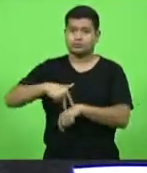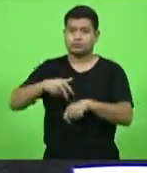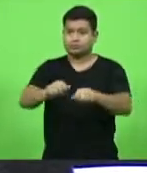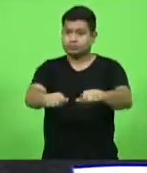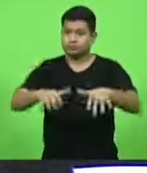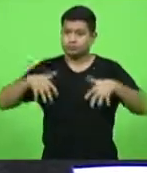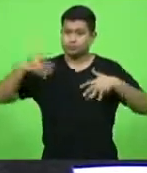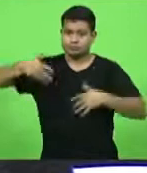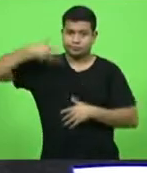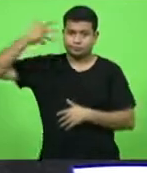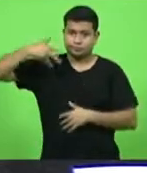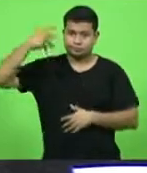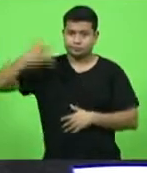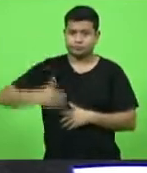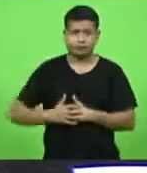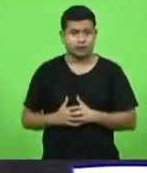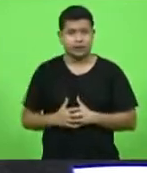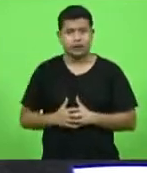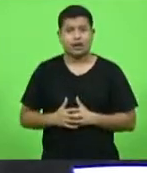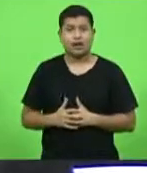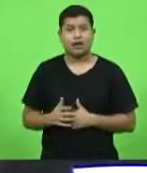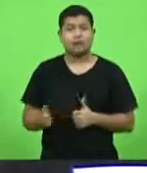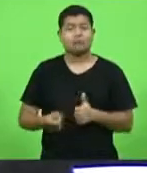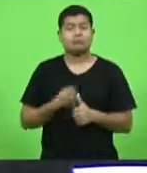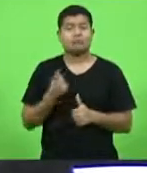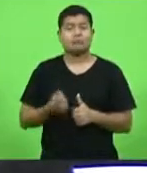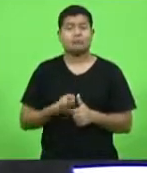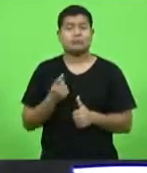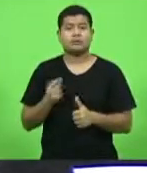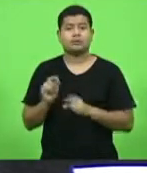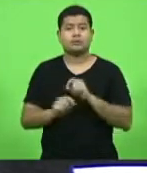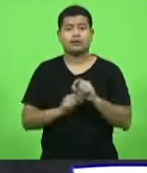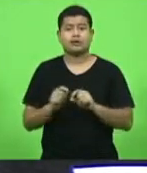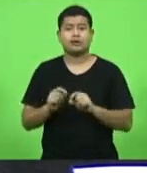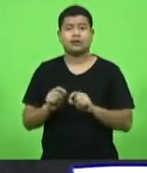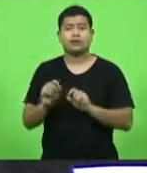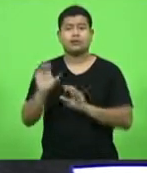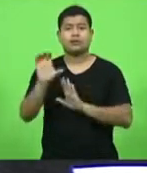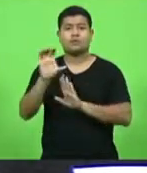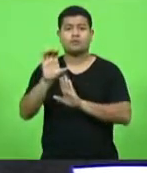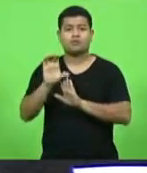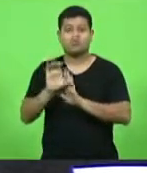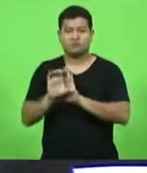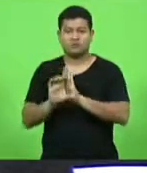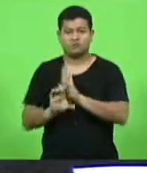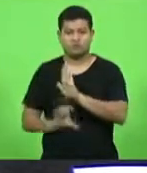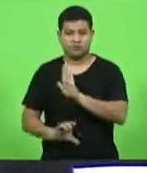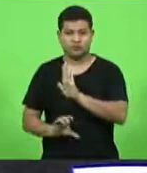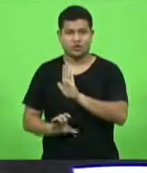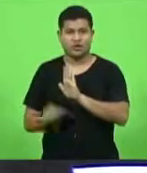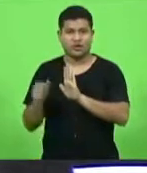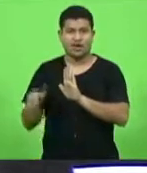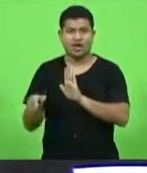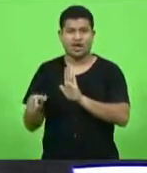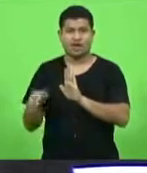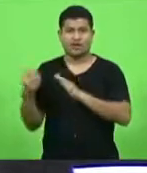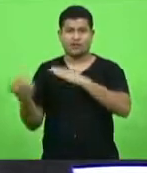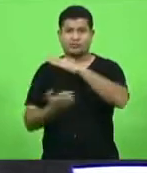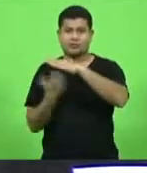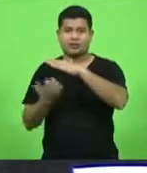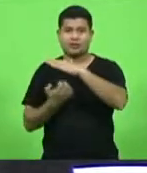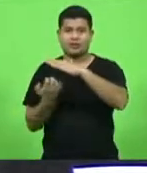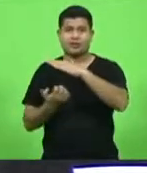primeira coisa é que o currículo desta empresa ela tinha como